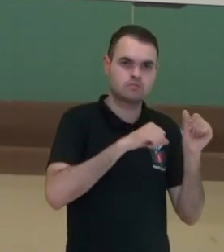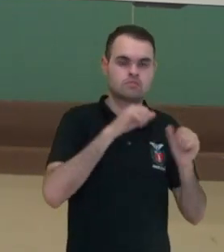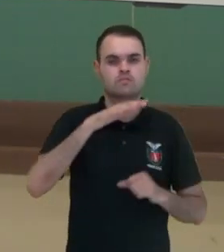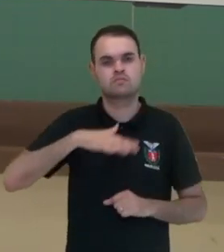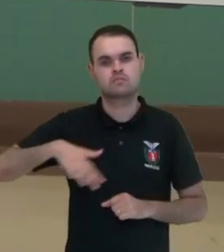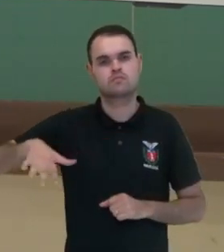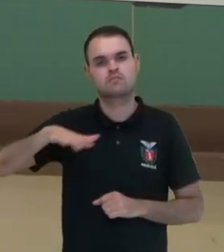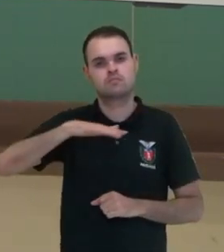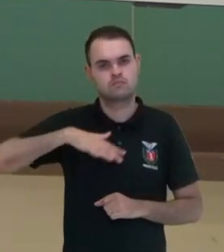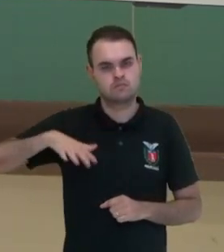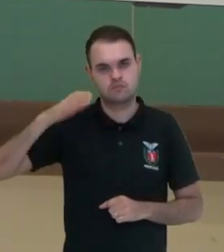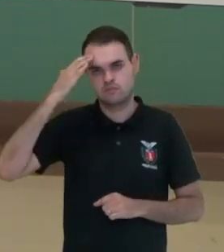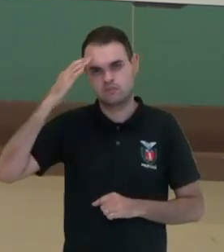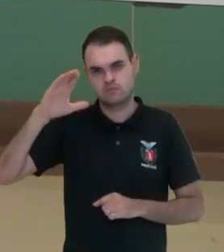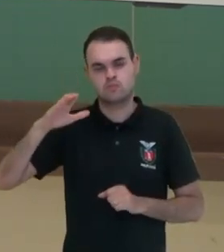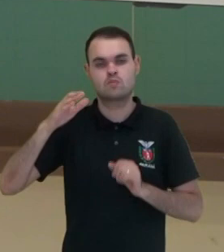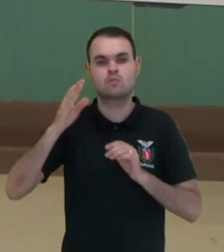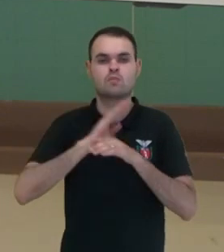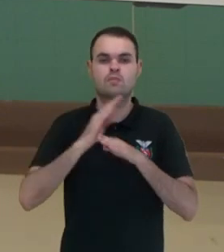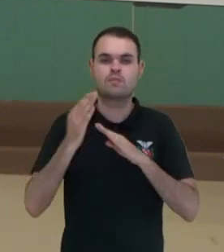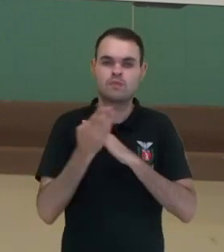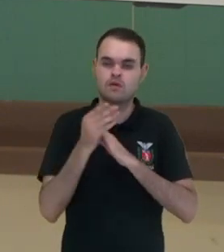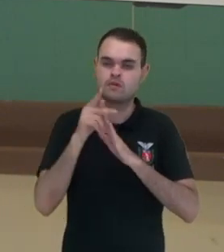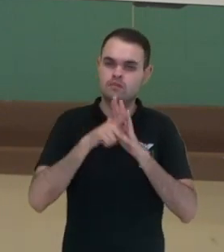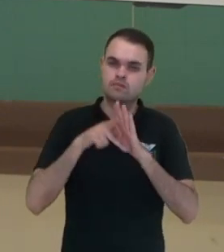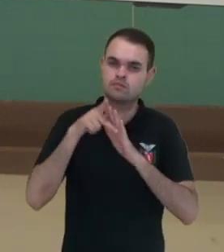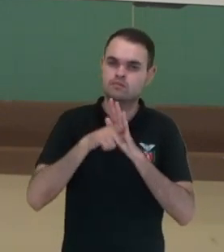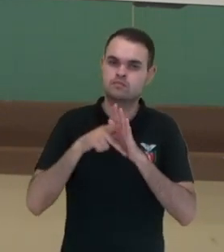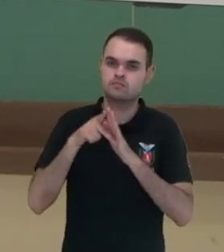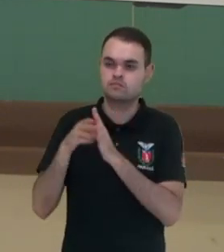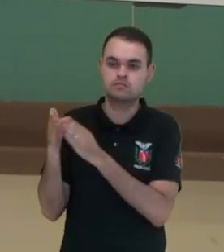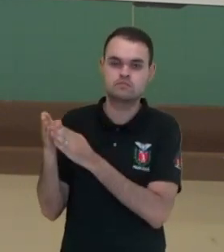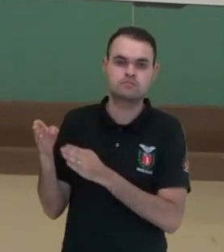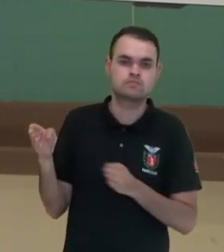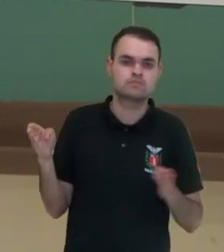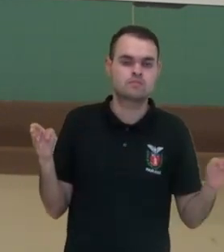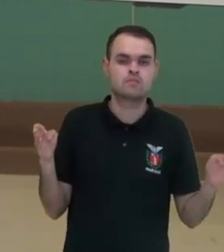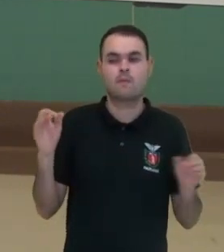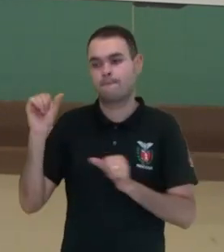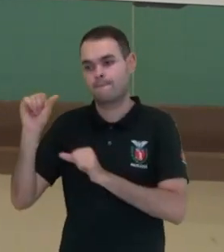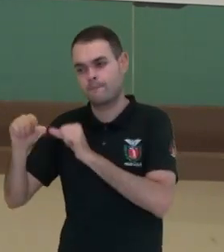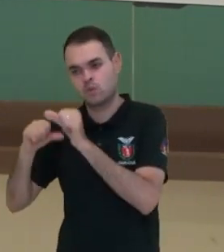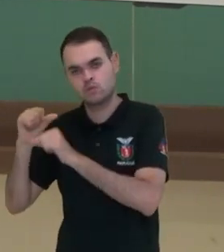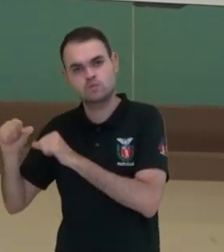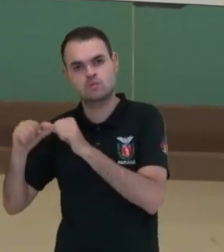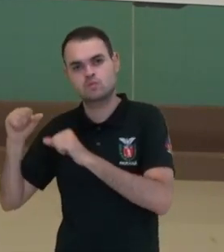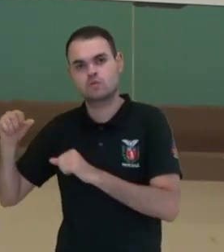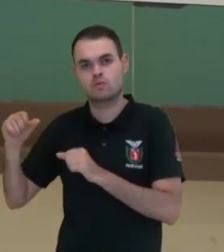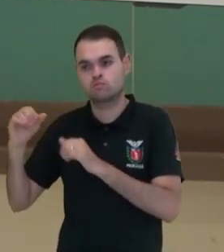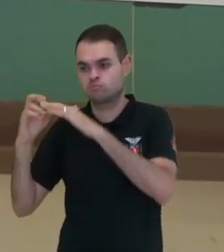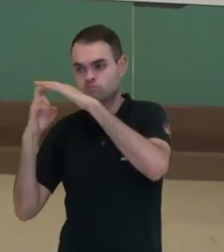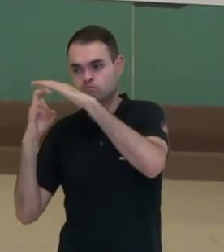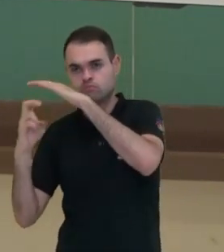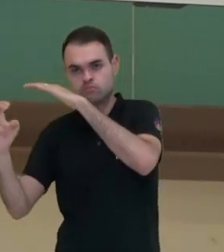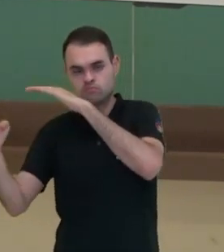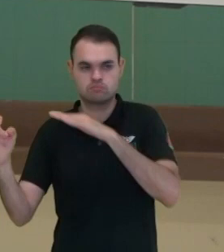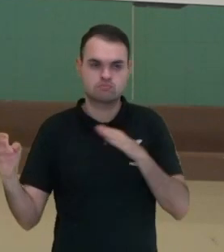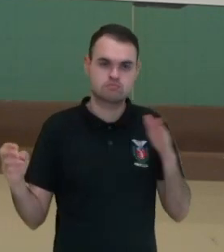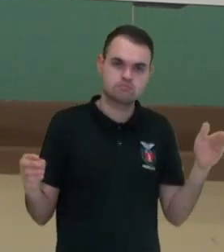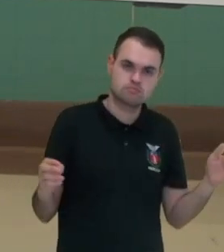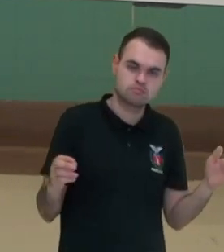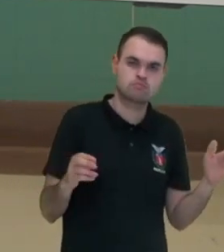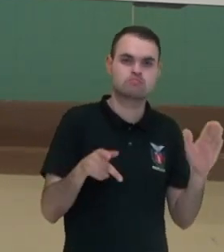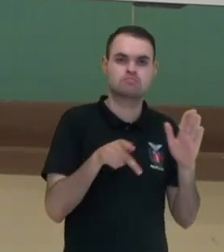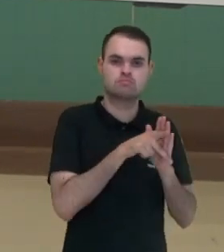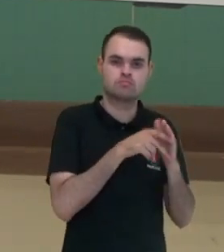neste local de Curitiba, no bairro Portão, ao longo do tempo. Mudou o meio de transporte, então a forma de circular na